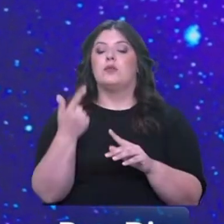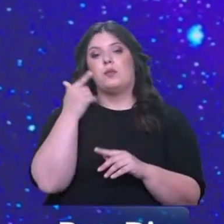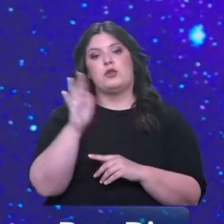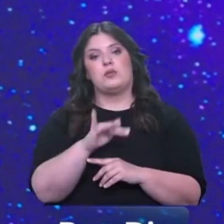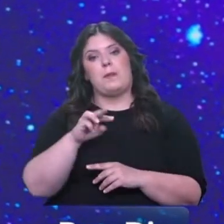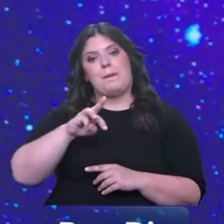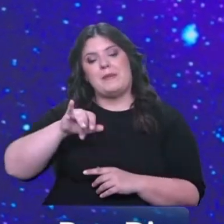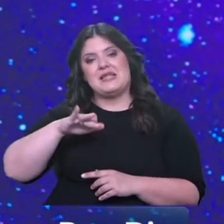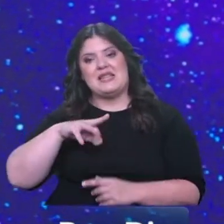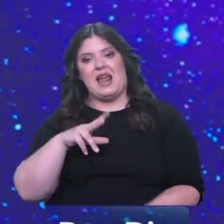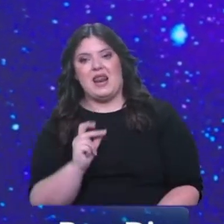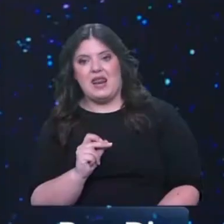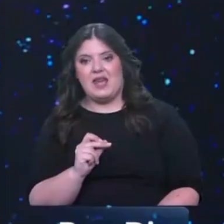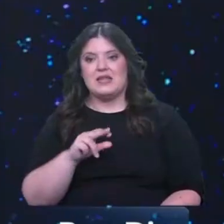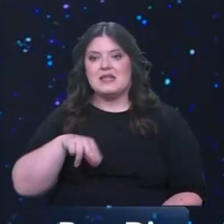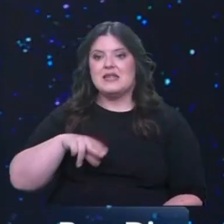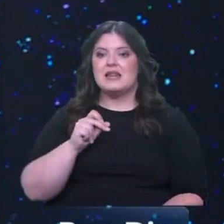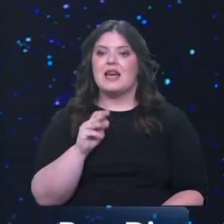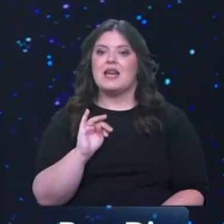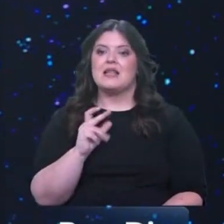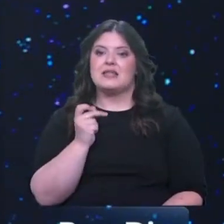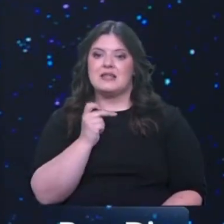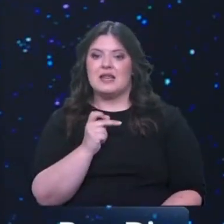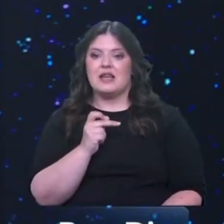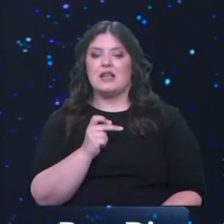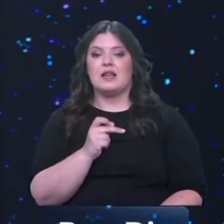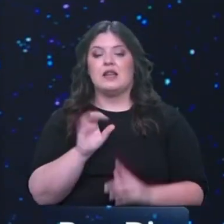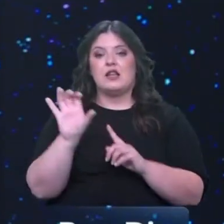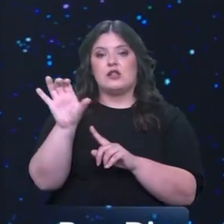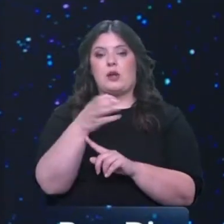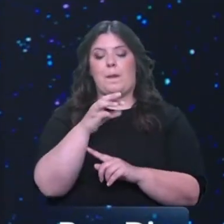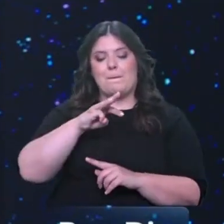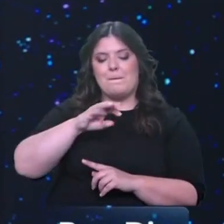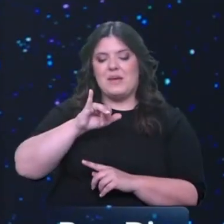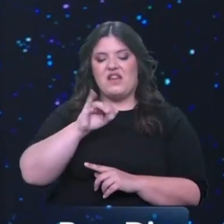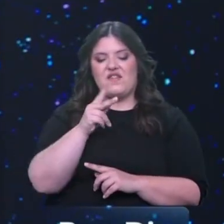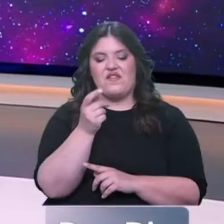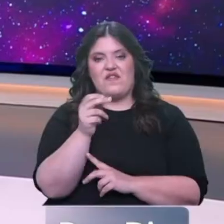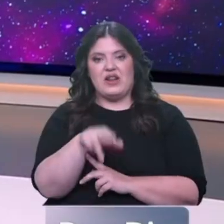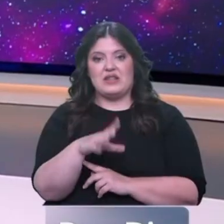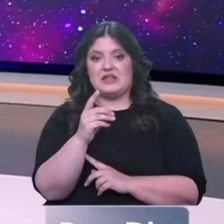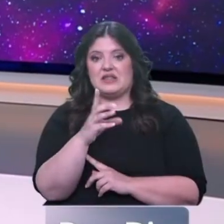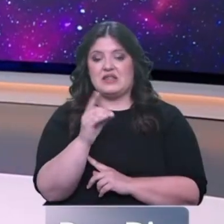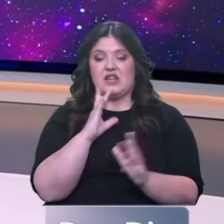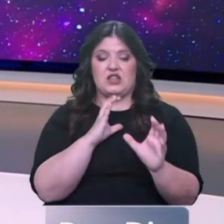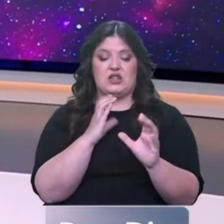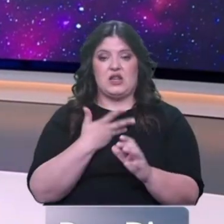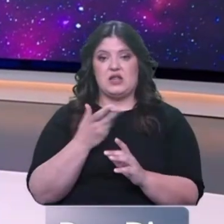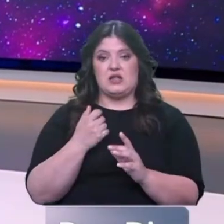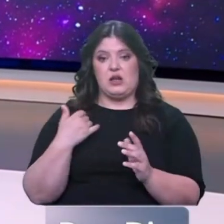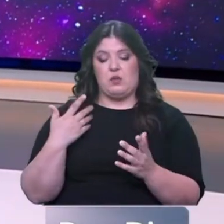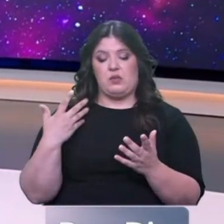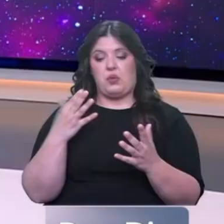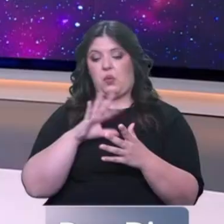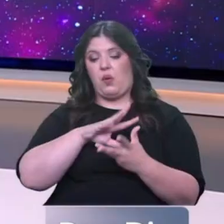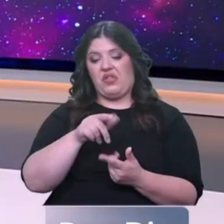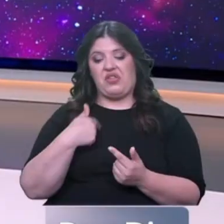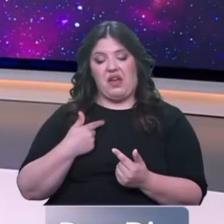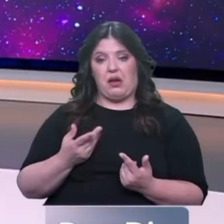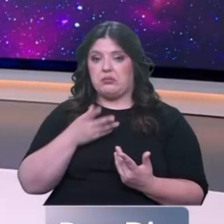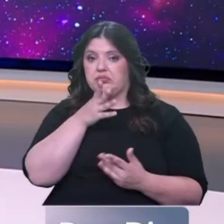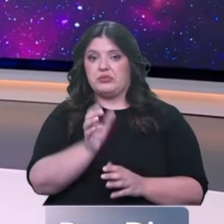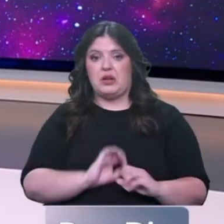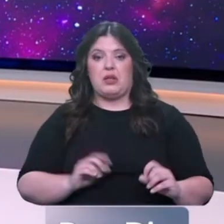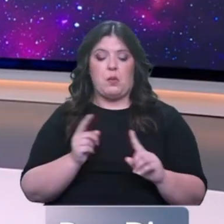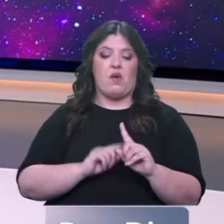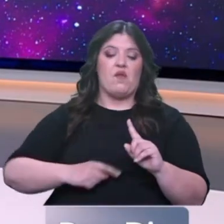marciana. A NASA despediu-se da sonda Maven, que desde 6 de dezembro não comunica com a Terra. Ela deu uma volta pelo